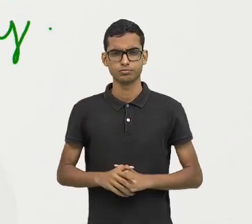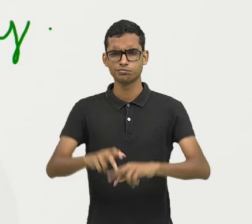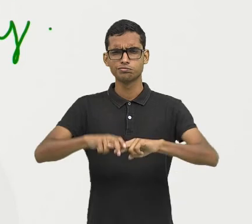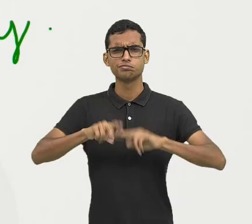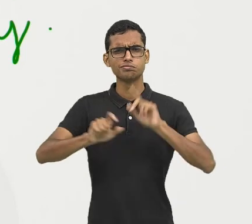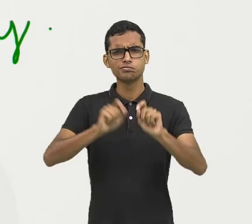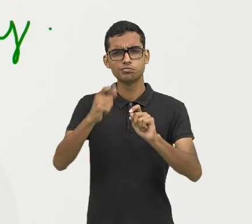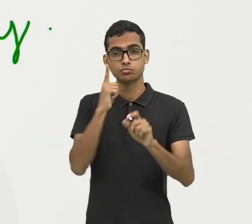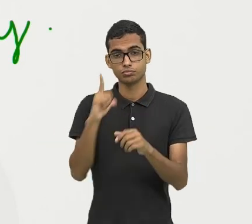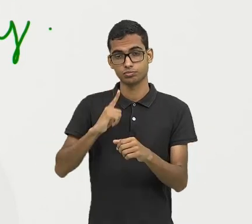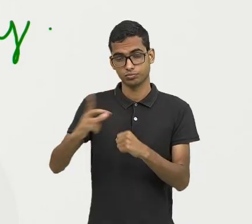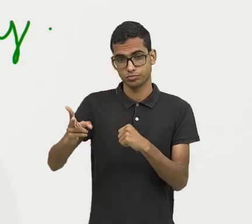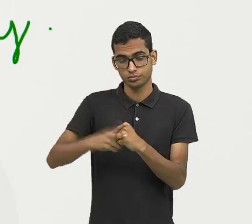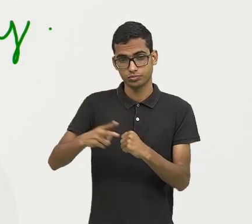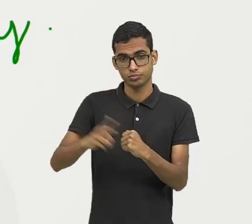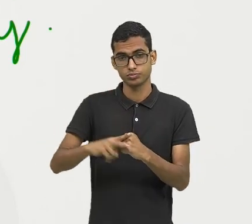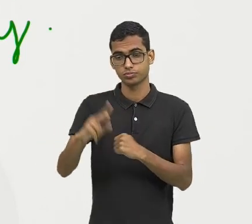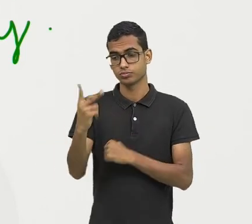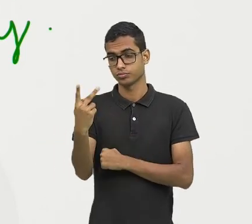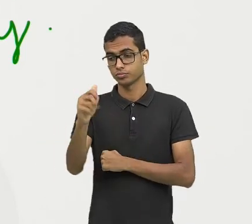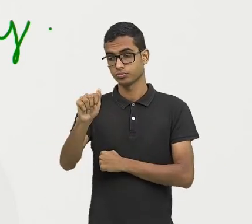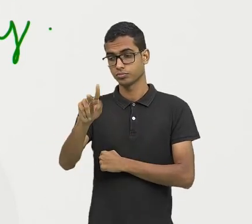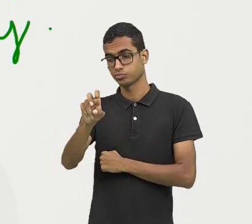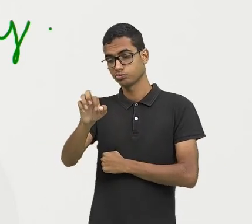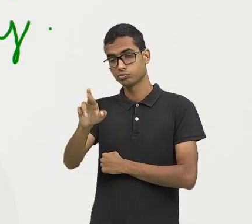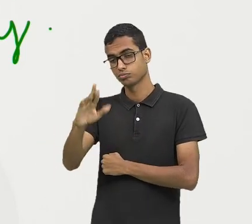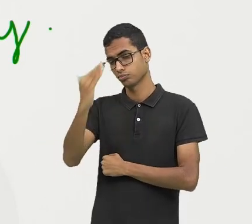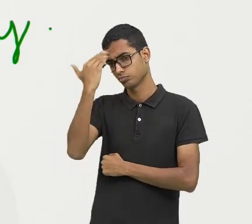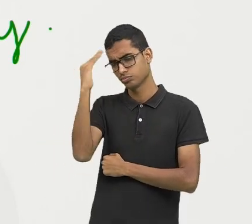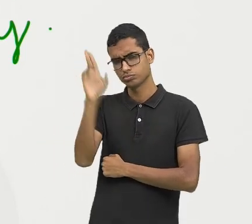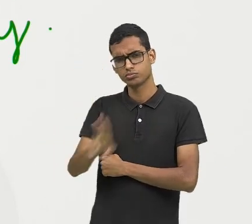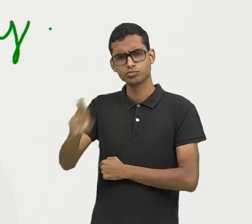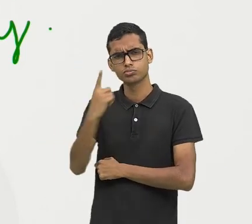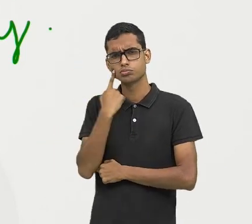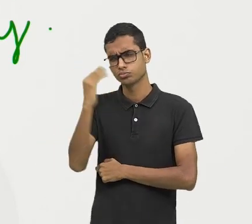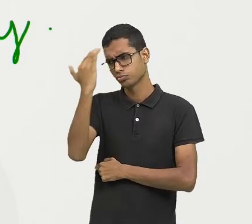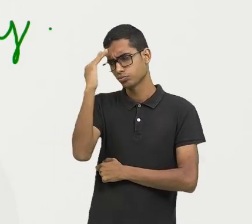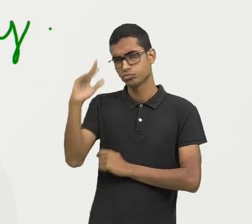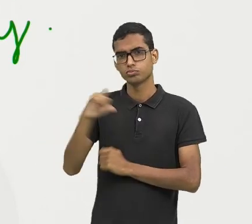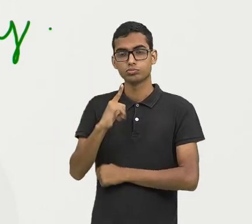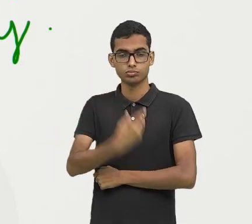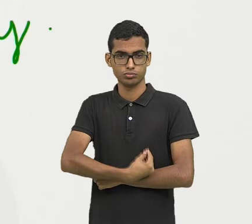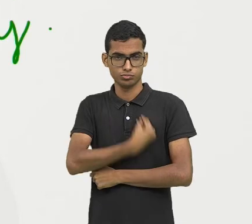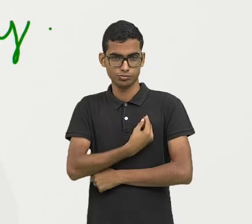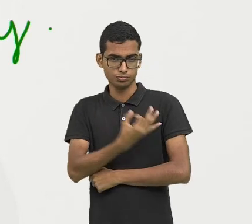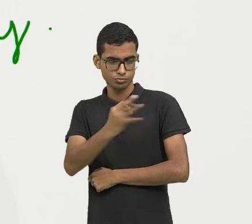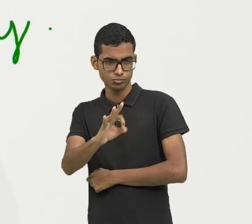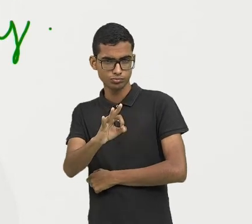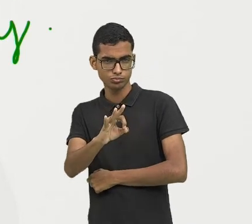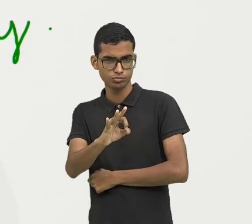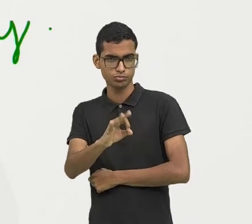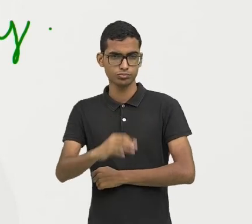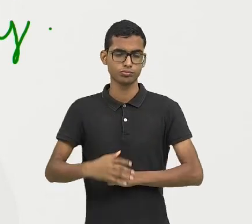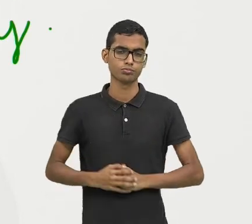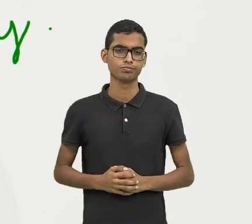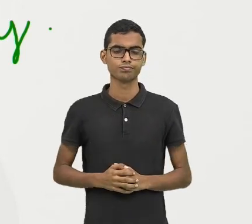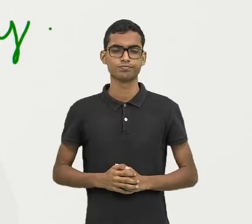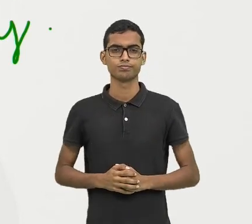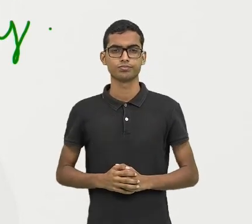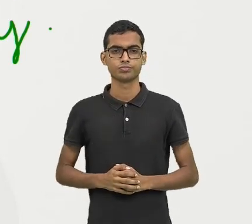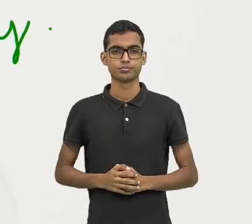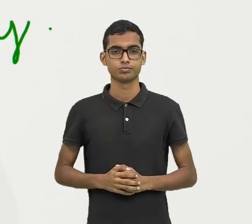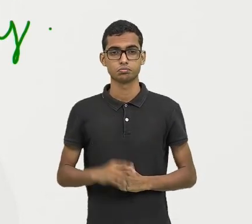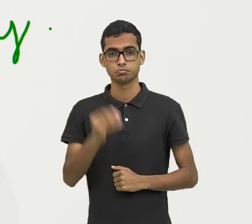Porque eu tenho o verbo haver utilizado no sentido de existir. Certo, gente? Então,